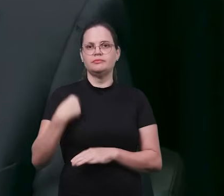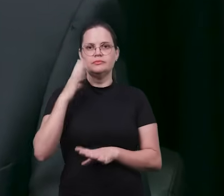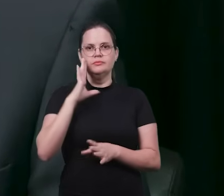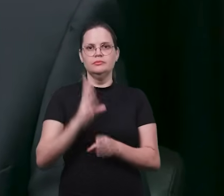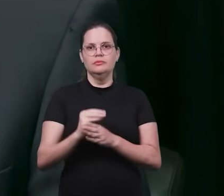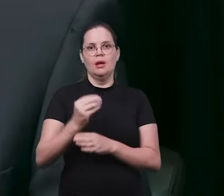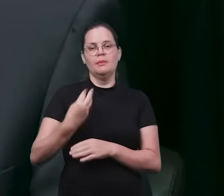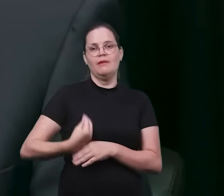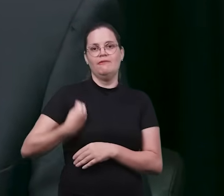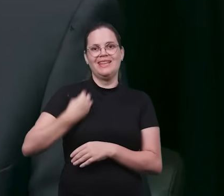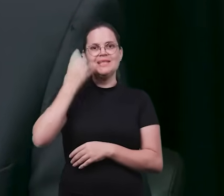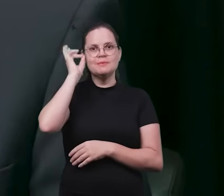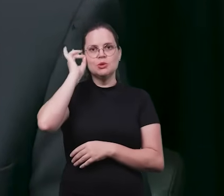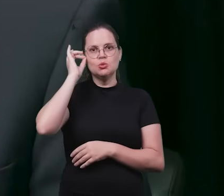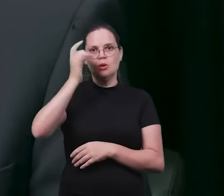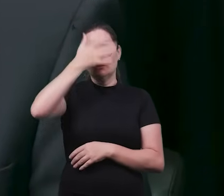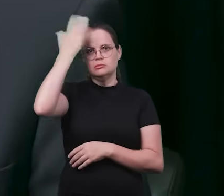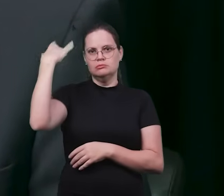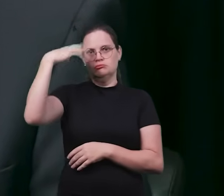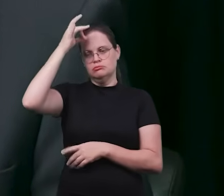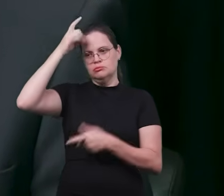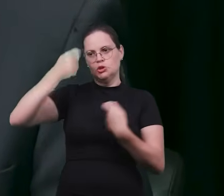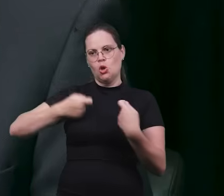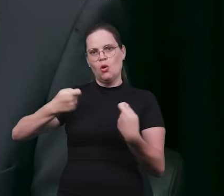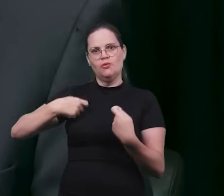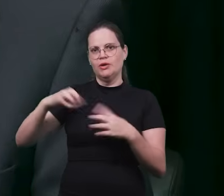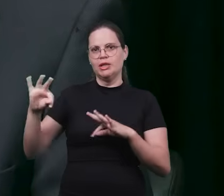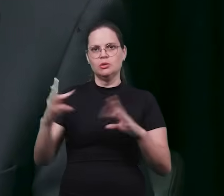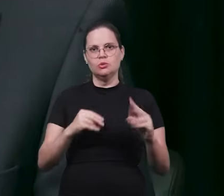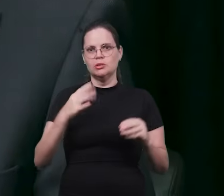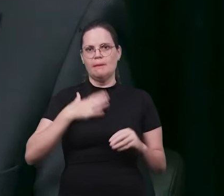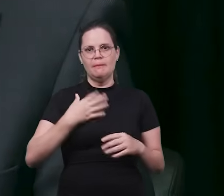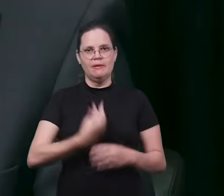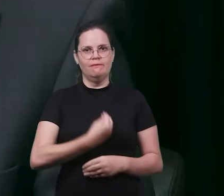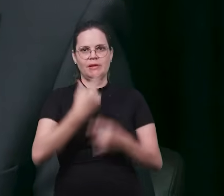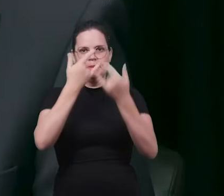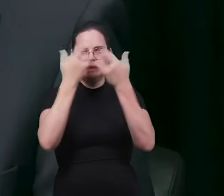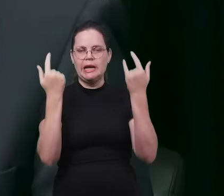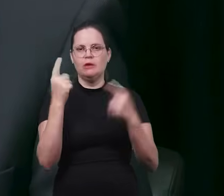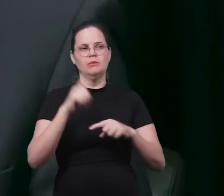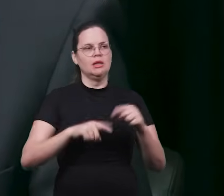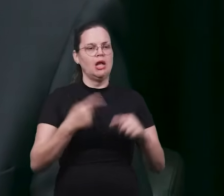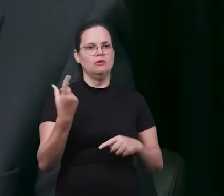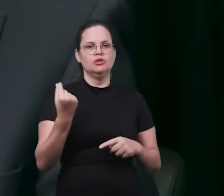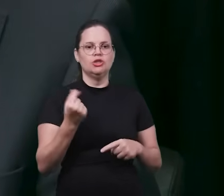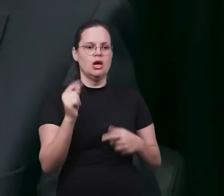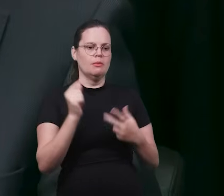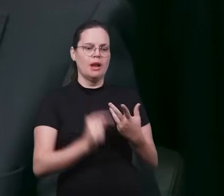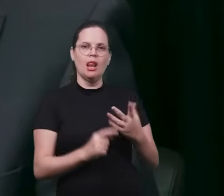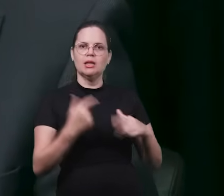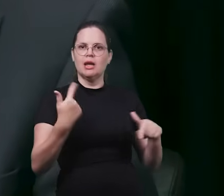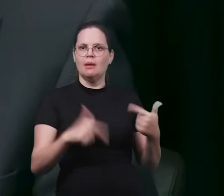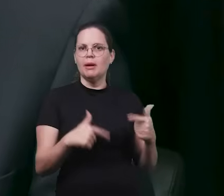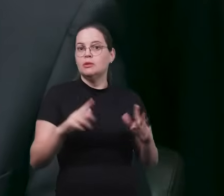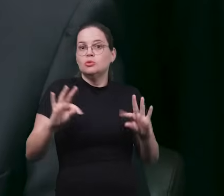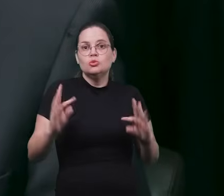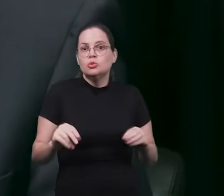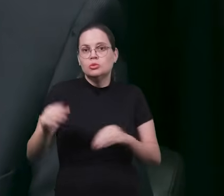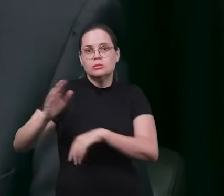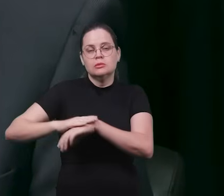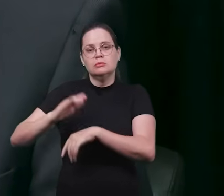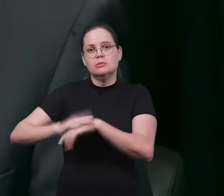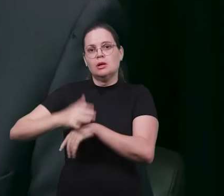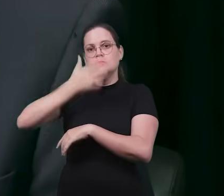rege o material. Em tudo na nossa vida, nós consideramos nossa vida uma vida profética. A vida do povo de Israel aqui era uma vida